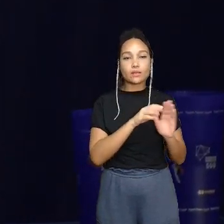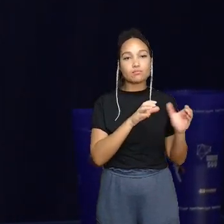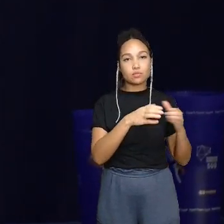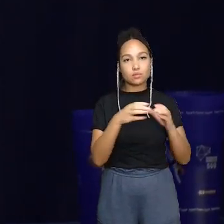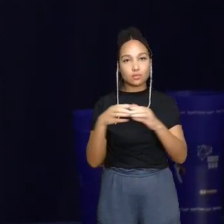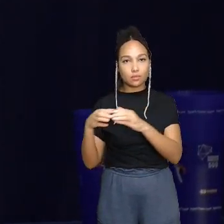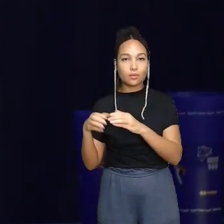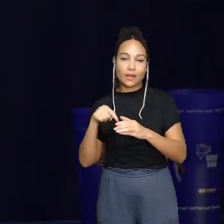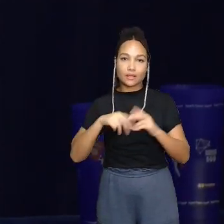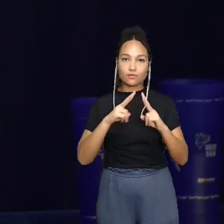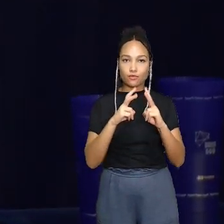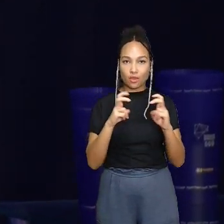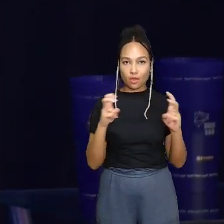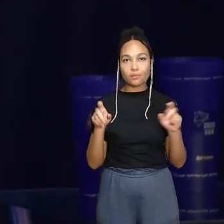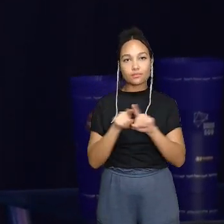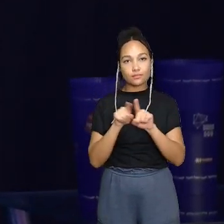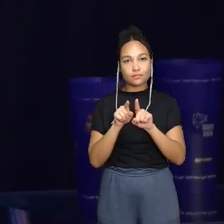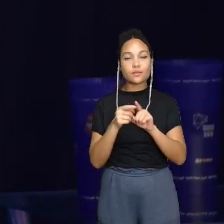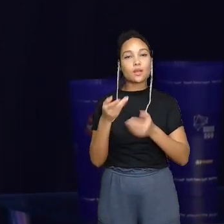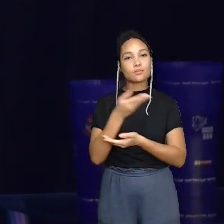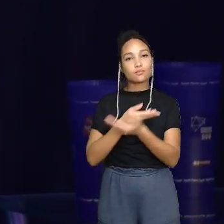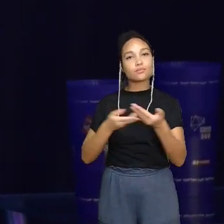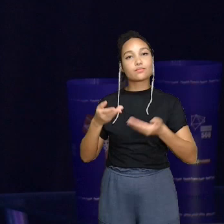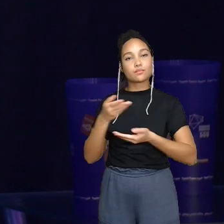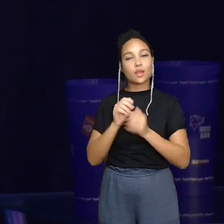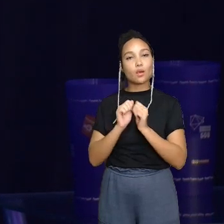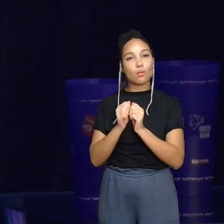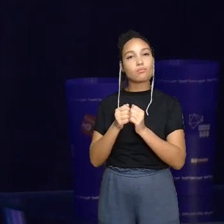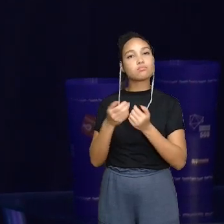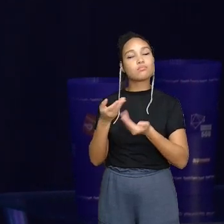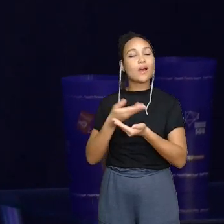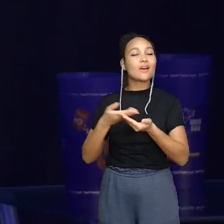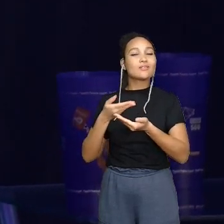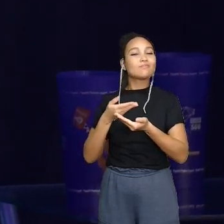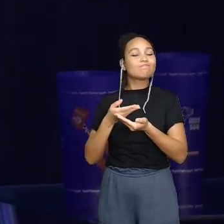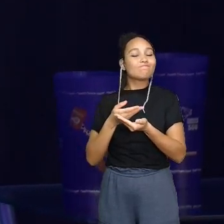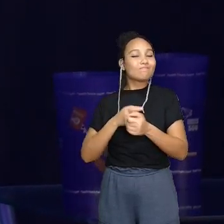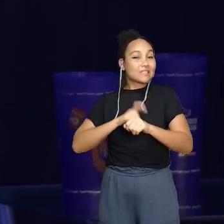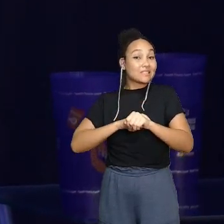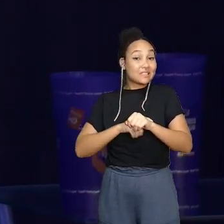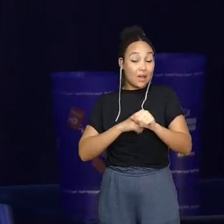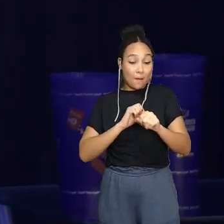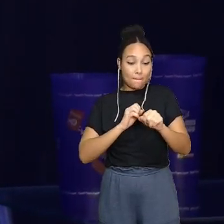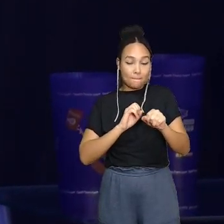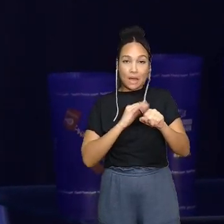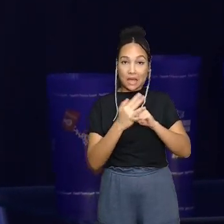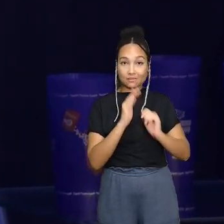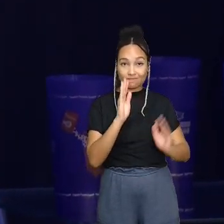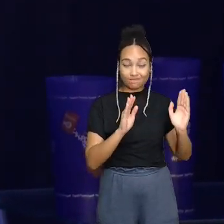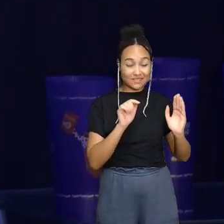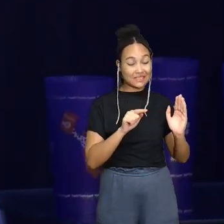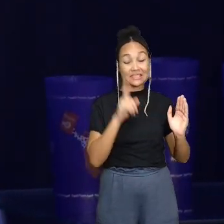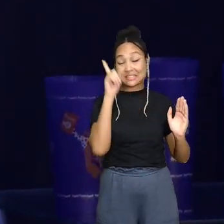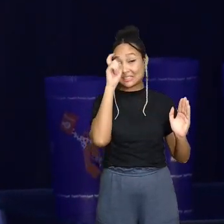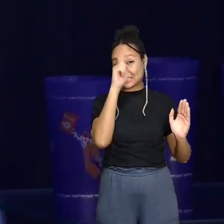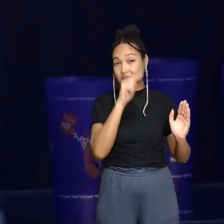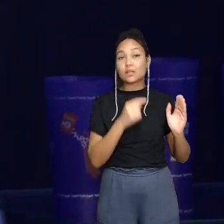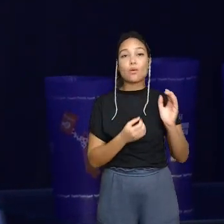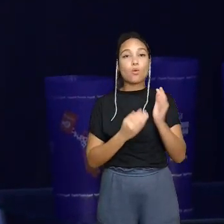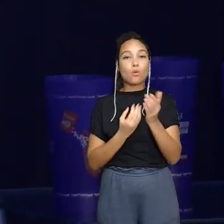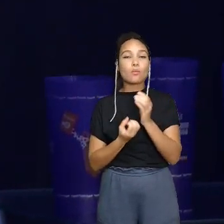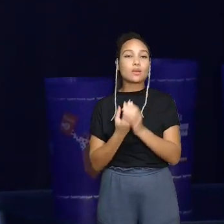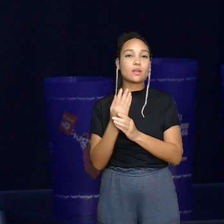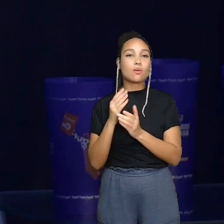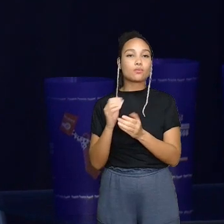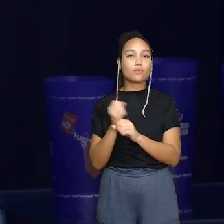de Florianópolis, que compartilharam com a gente esses momentos difíceis durante a pandemia. O projeto iniciou em março de 2020.